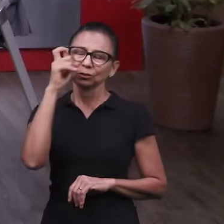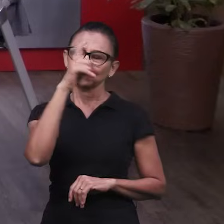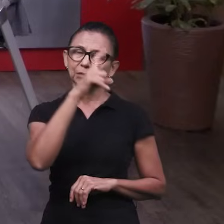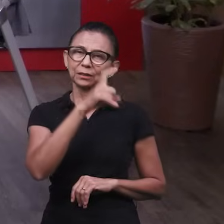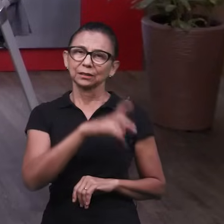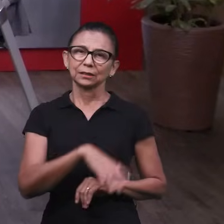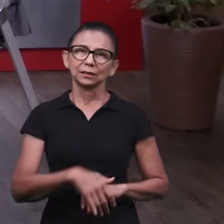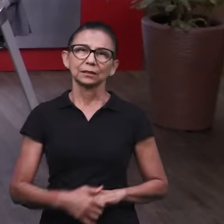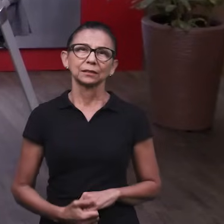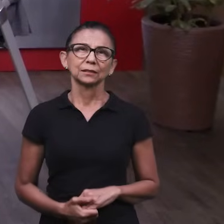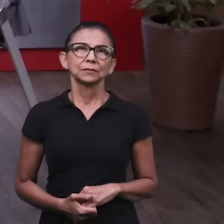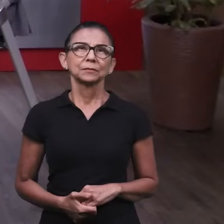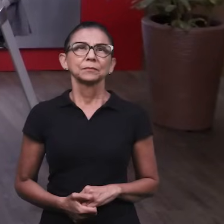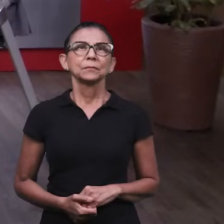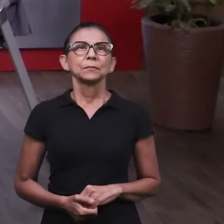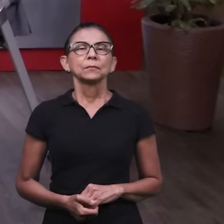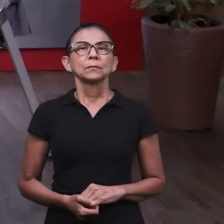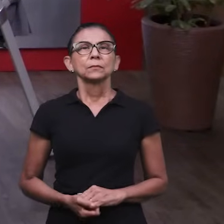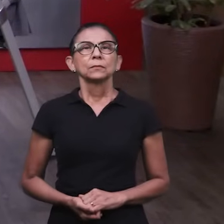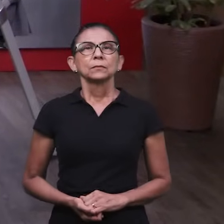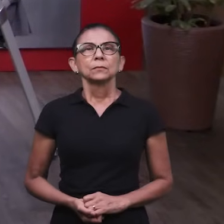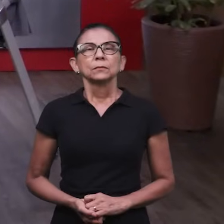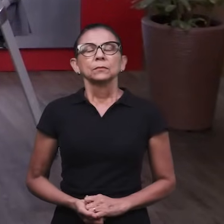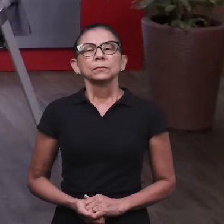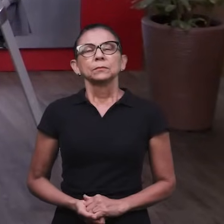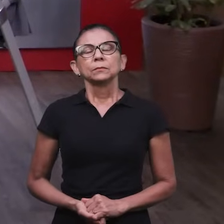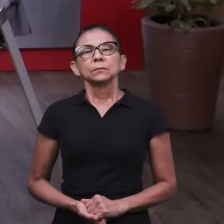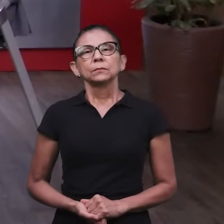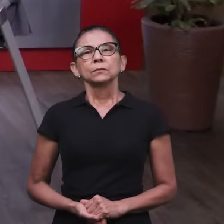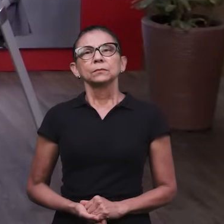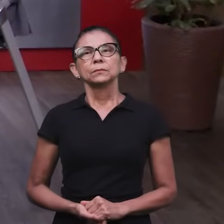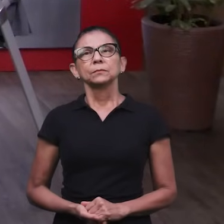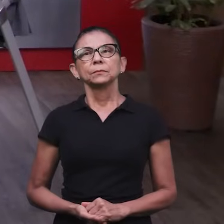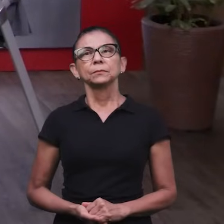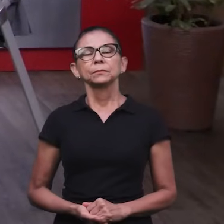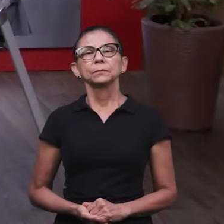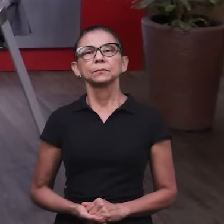são destinos determinantes em cima do sujeito. Muito